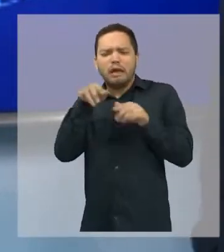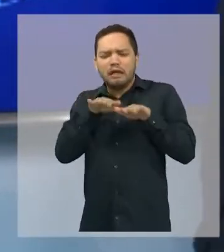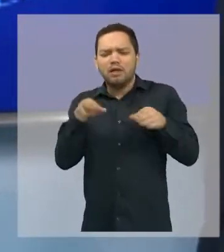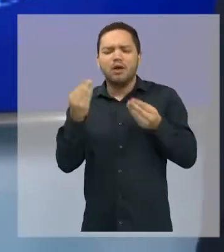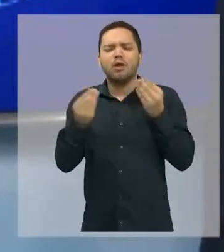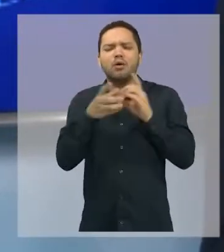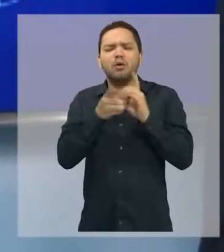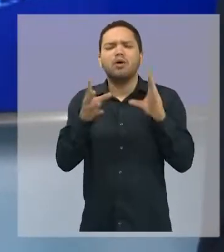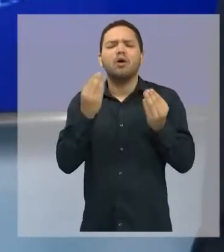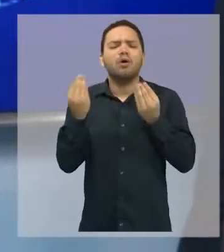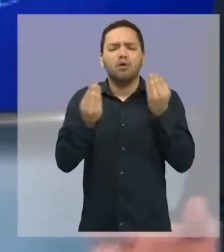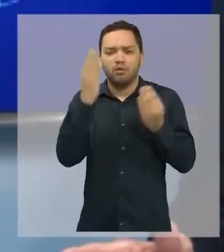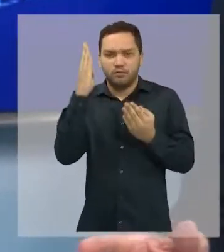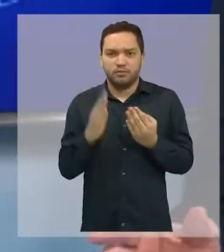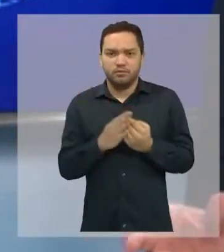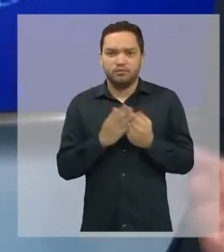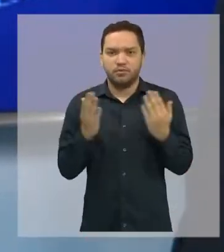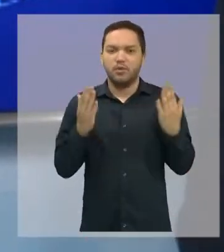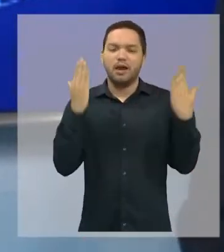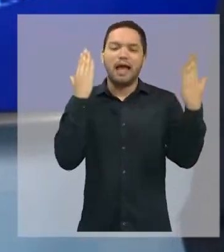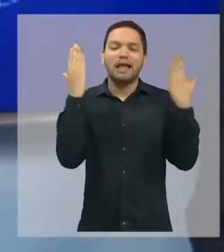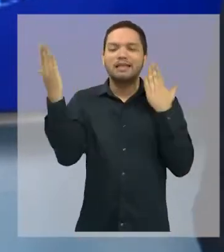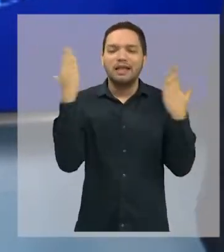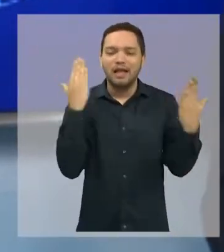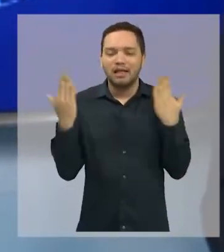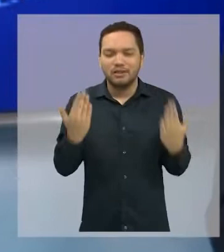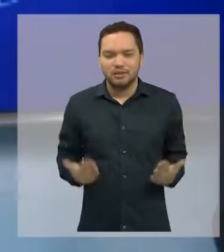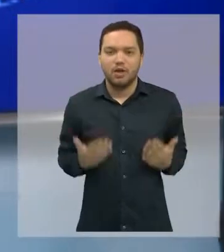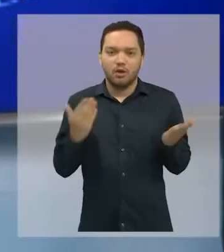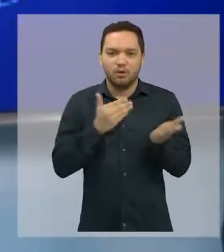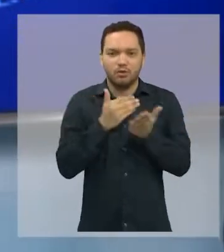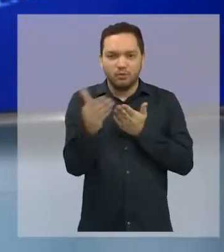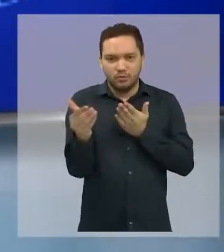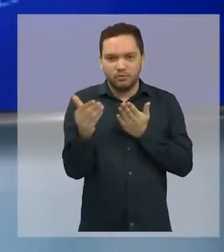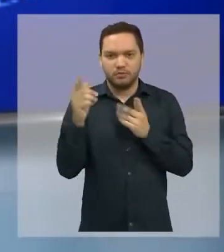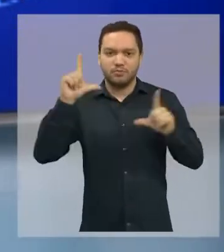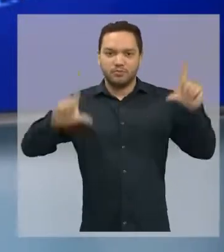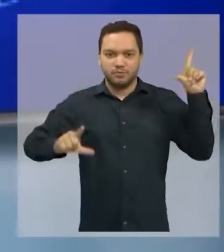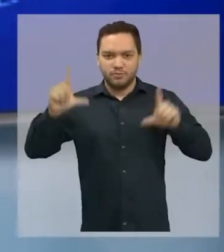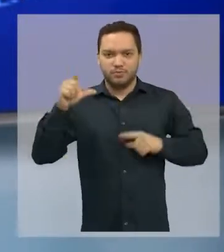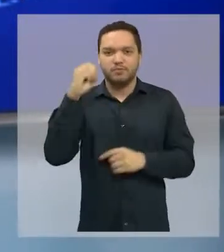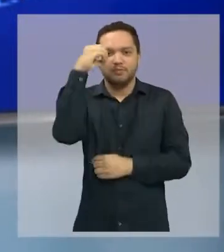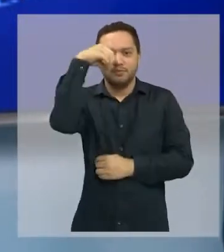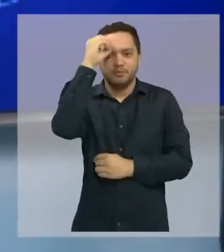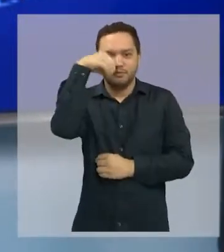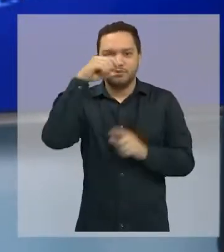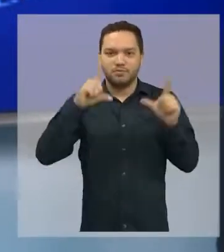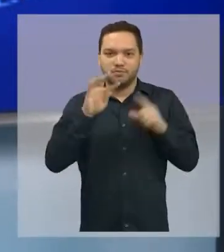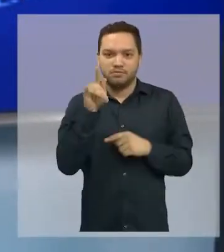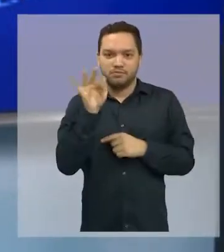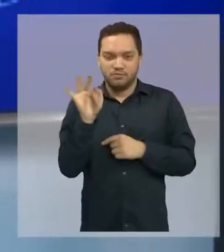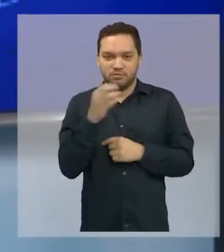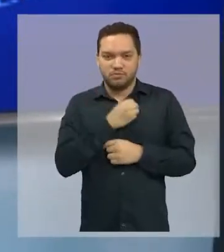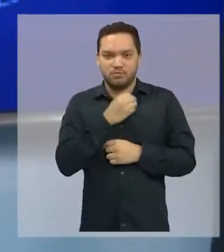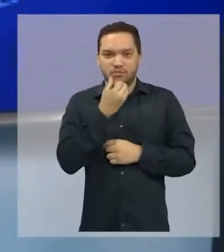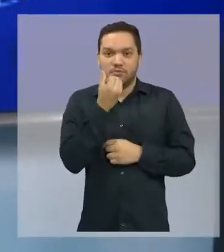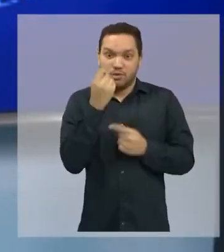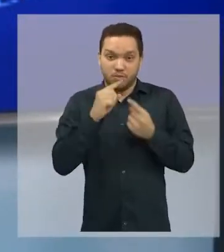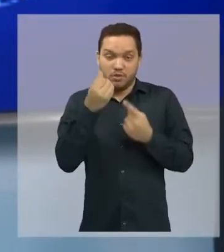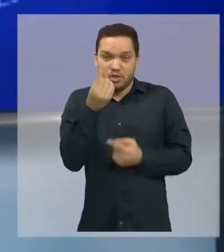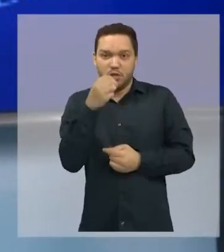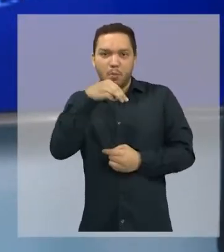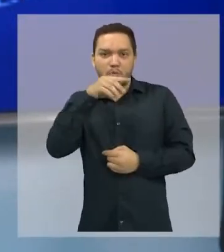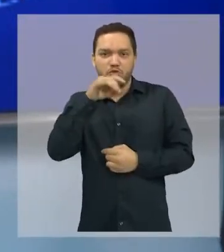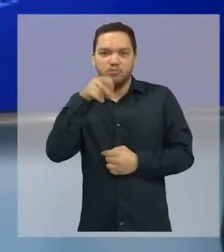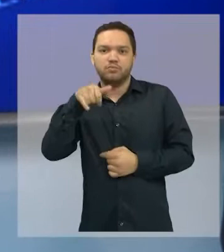democracia brasileira? É para analisarmos os vários aspectos dessas questões que estamos iniciando mais uma edição do programa Observatório pela TV Fortaleza,